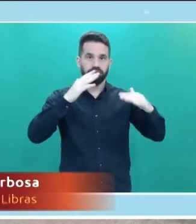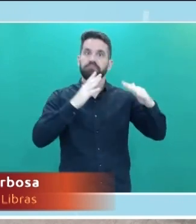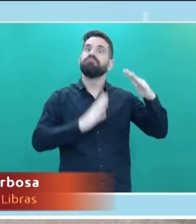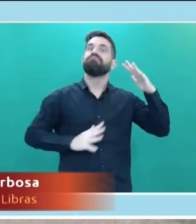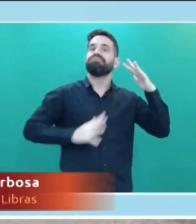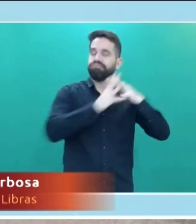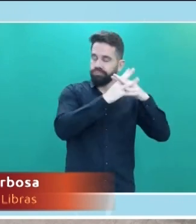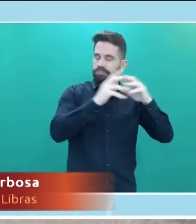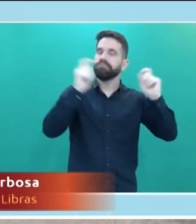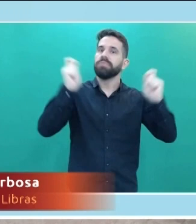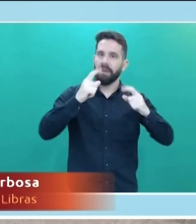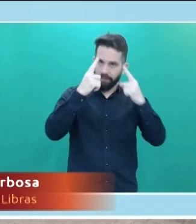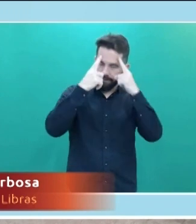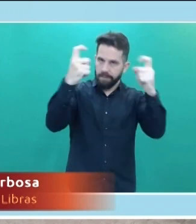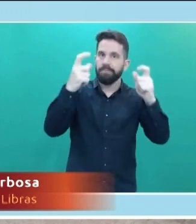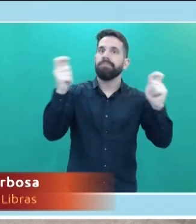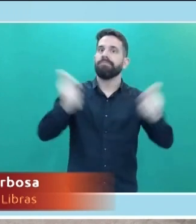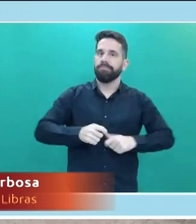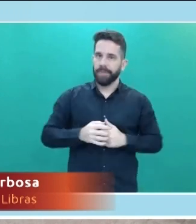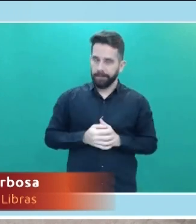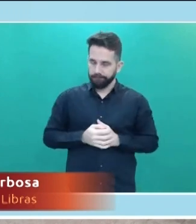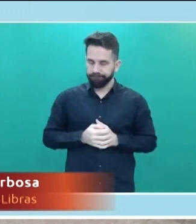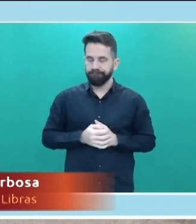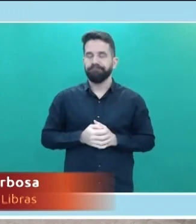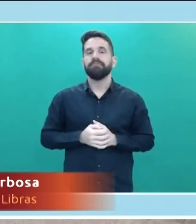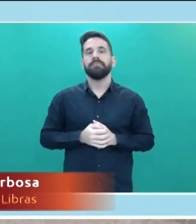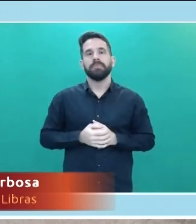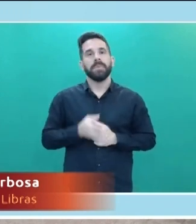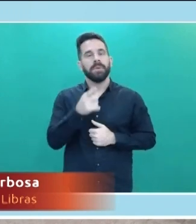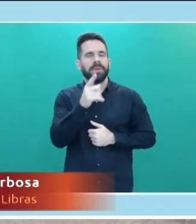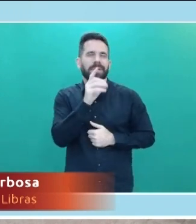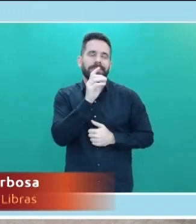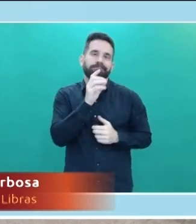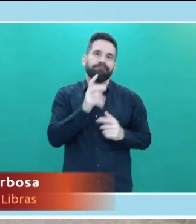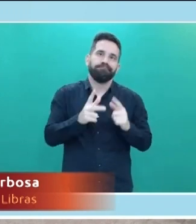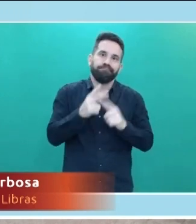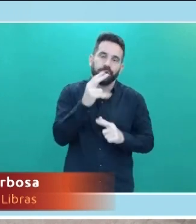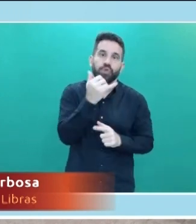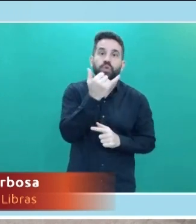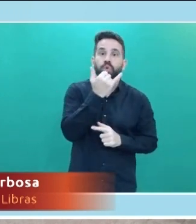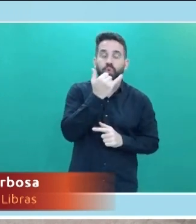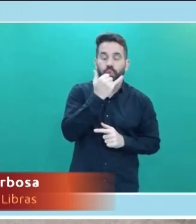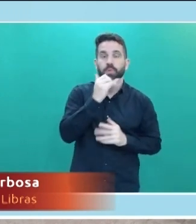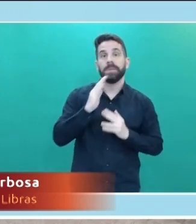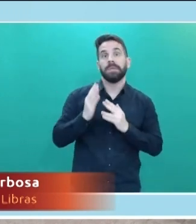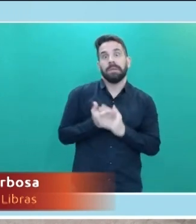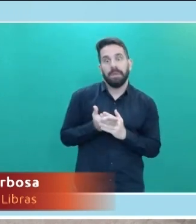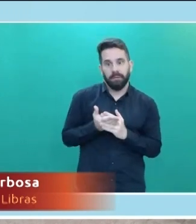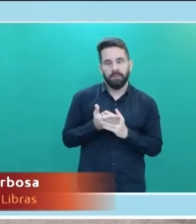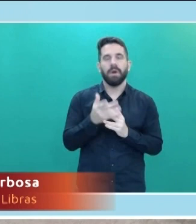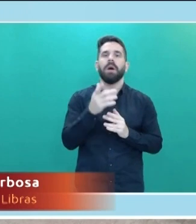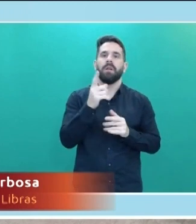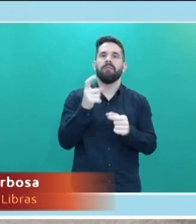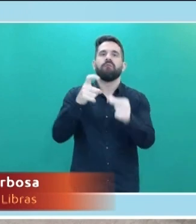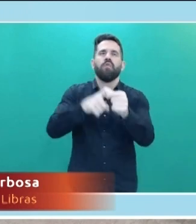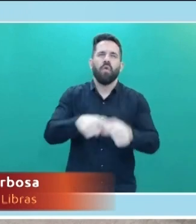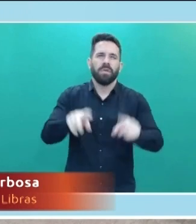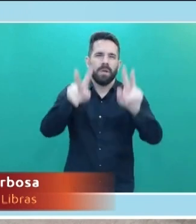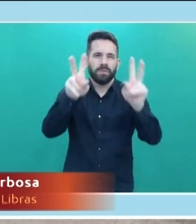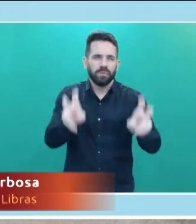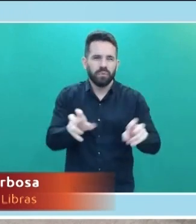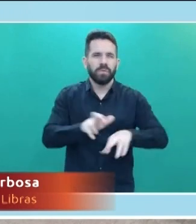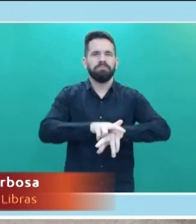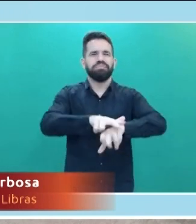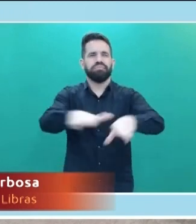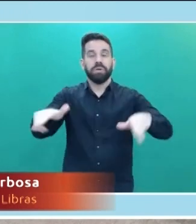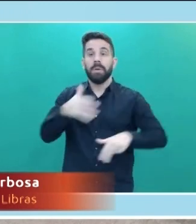Michele, vou interromper você um segundinho para a gente ir para o intervalo. Daqui a pouco a gente volta para falar mais sobre esse assunto, sobre essas diferentes masculinidades. Vou pedir para